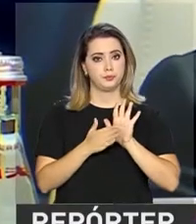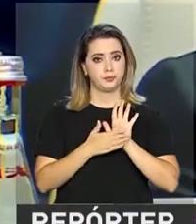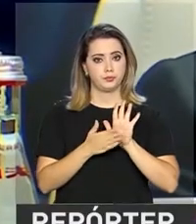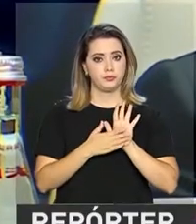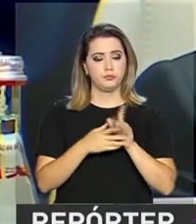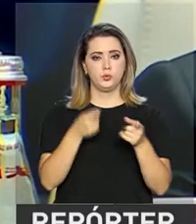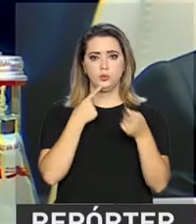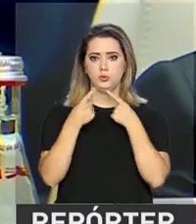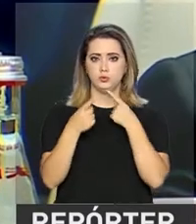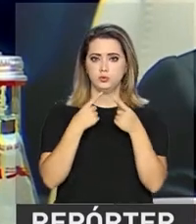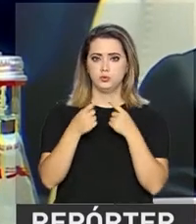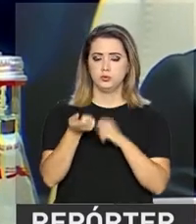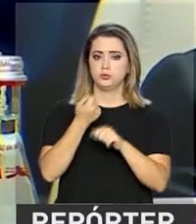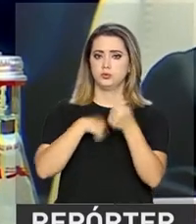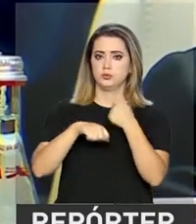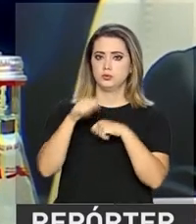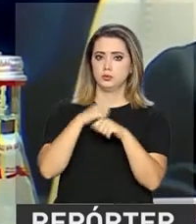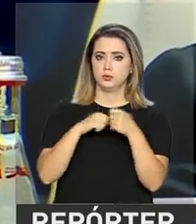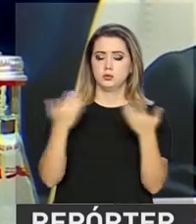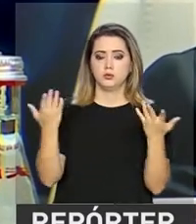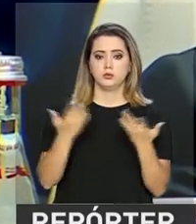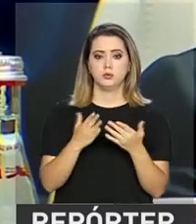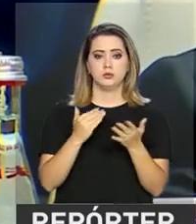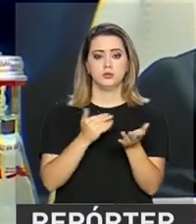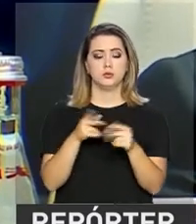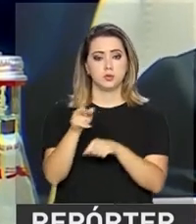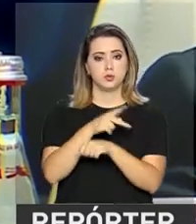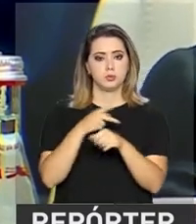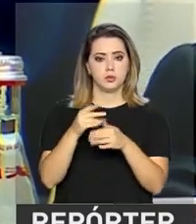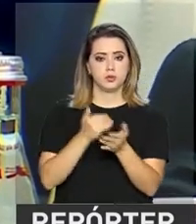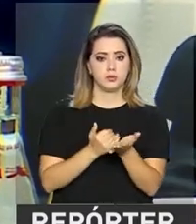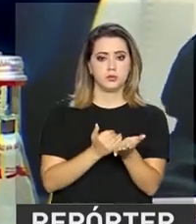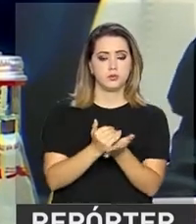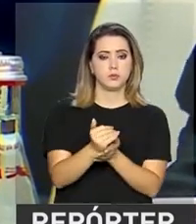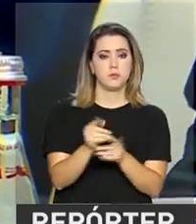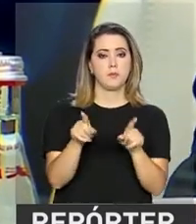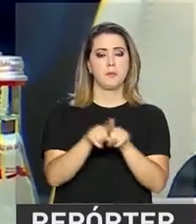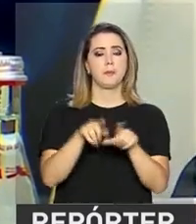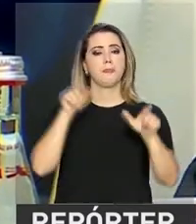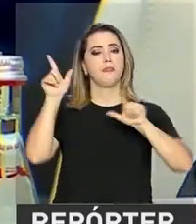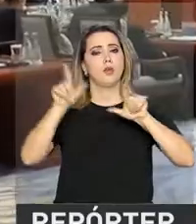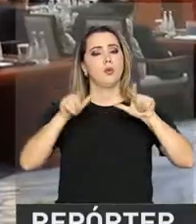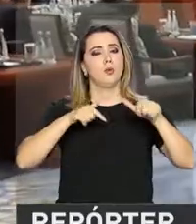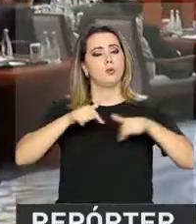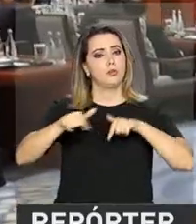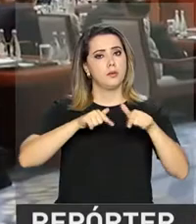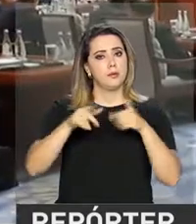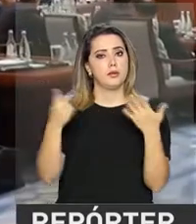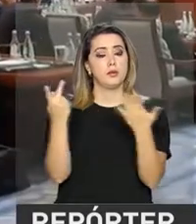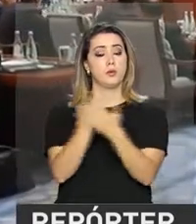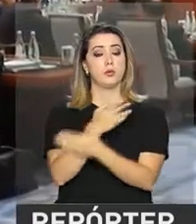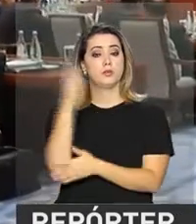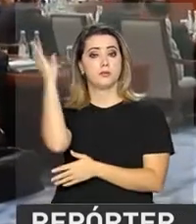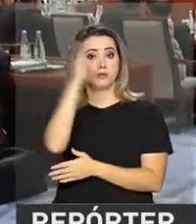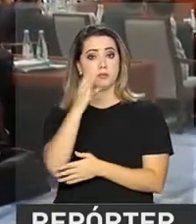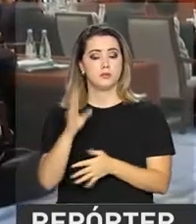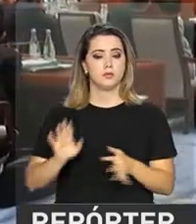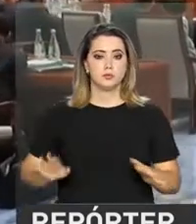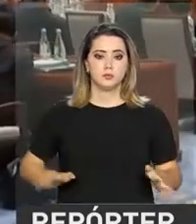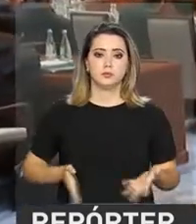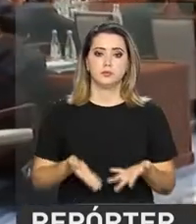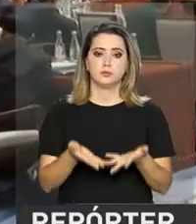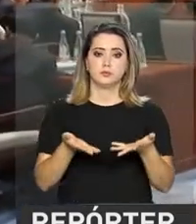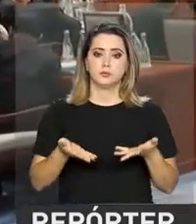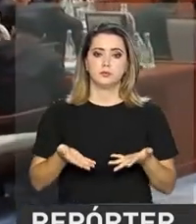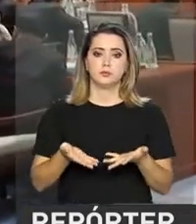durante o diálogo com economias emergentes e países em desenvolvimento o trabalho que vem sendo feito no Brasil para a promoção de